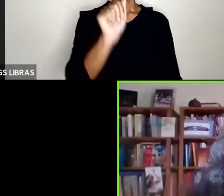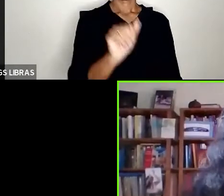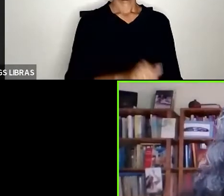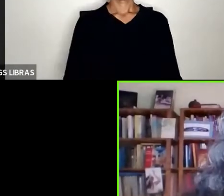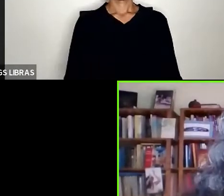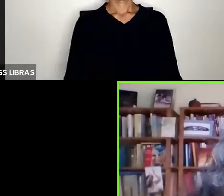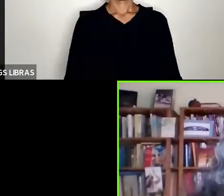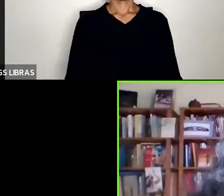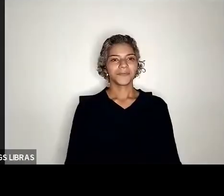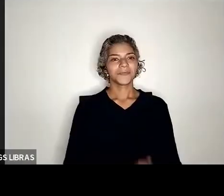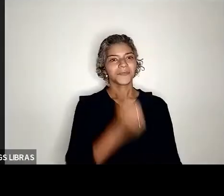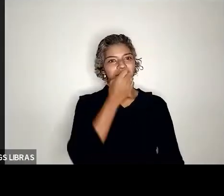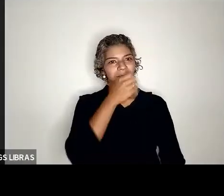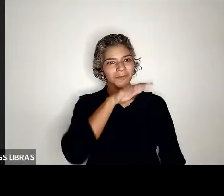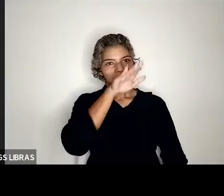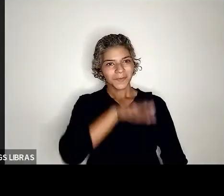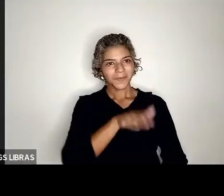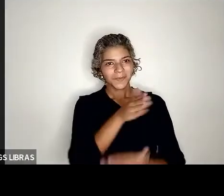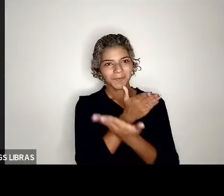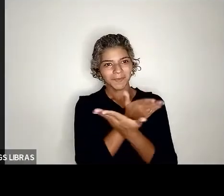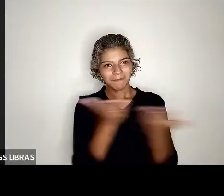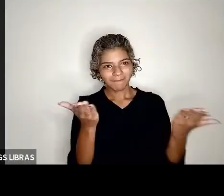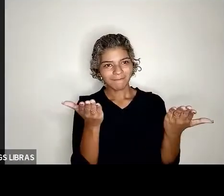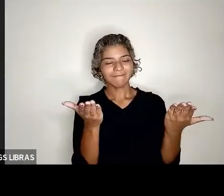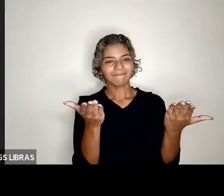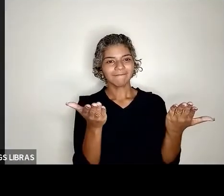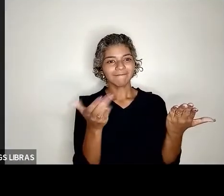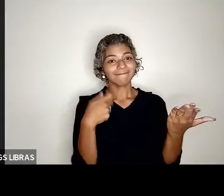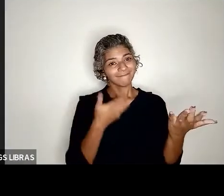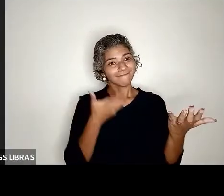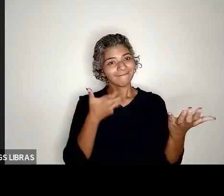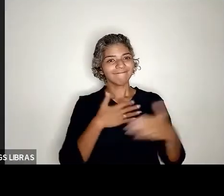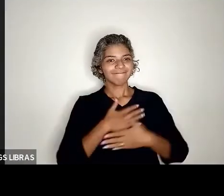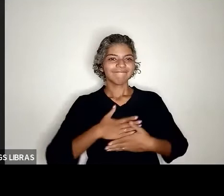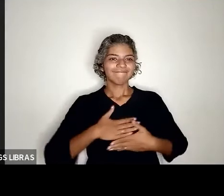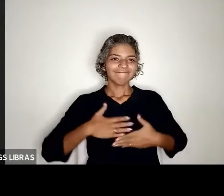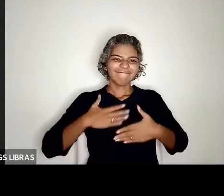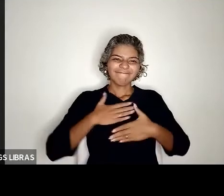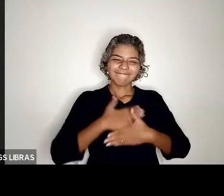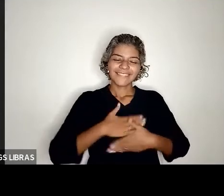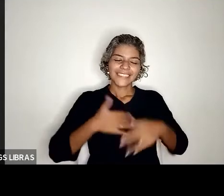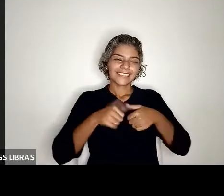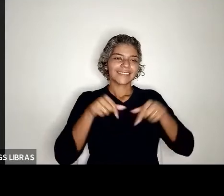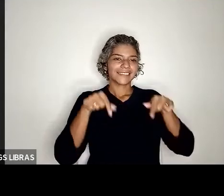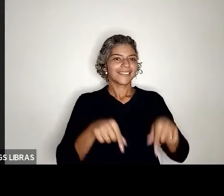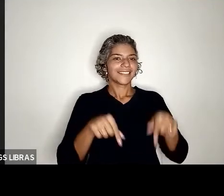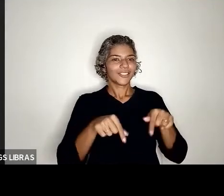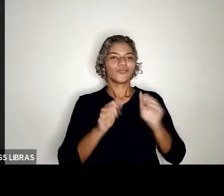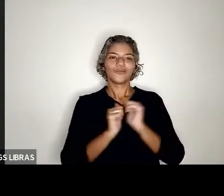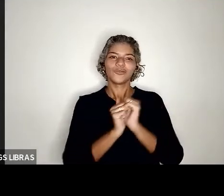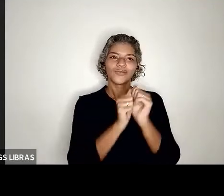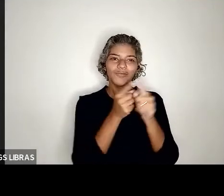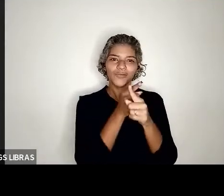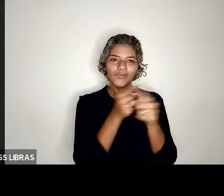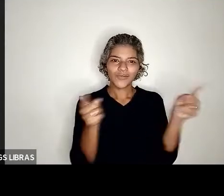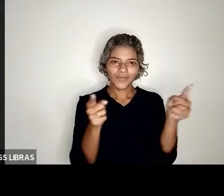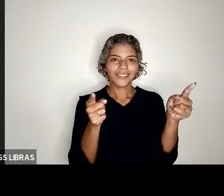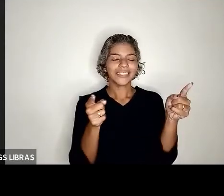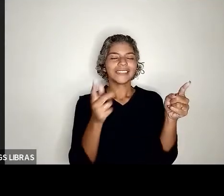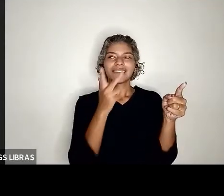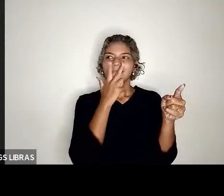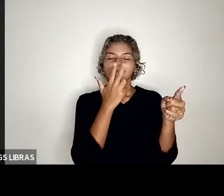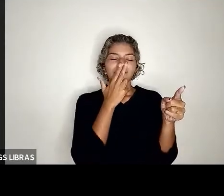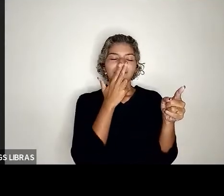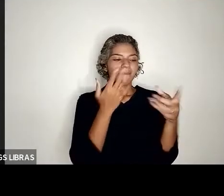Olá, boa tarde. Quero dizer que é um enorme prazer estar aqui dividindo a mesa com vocês.